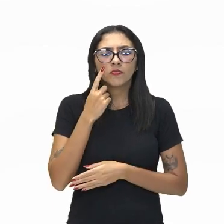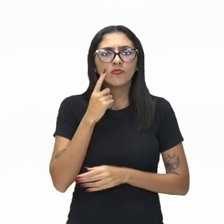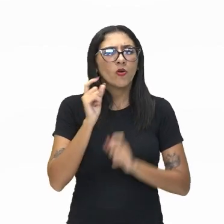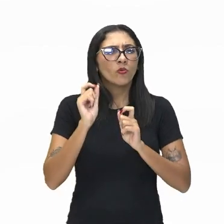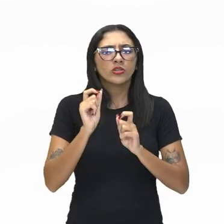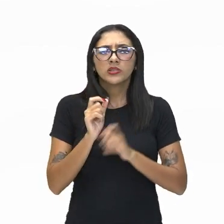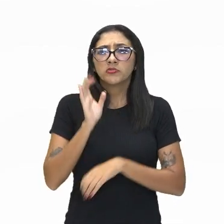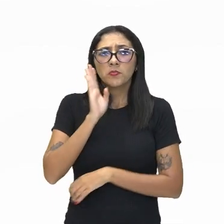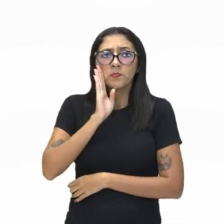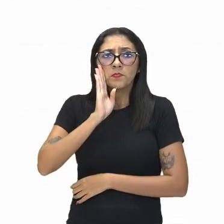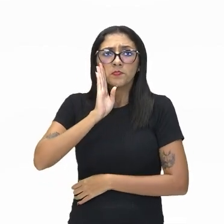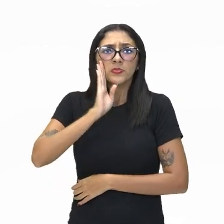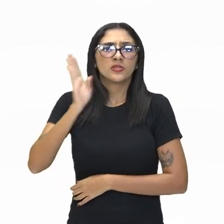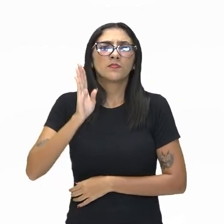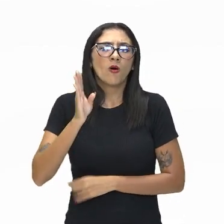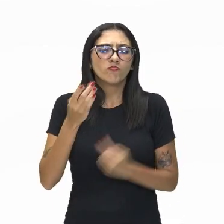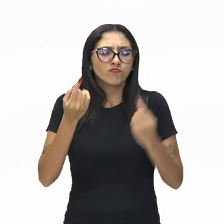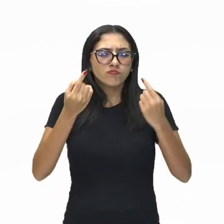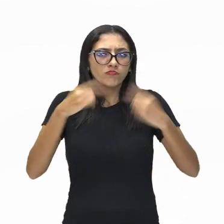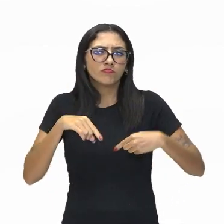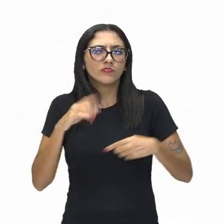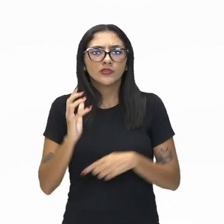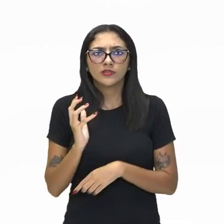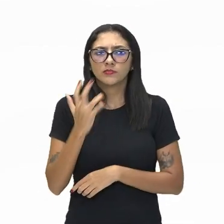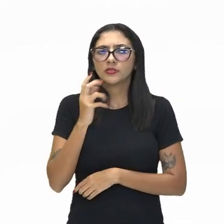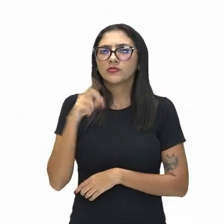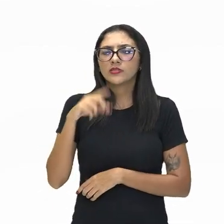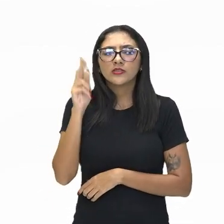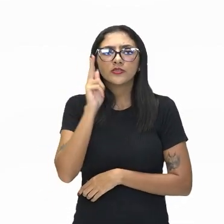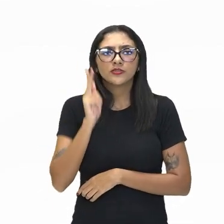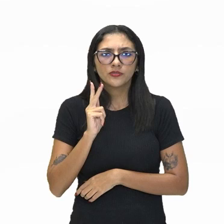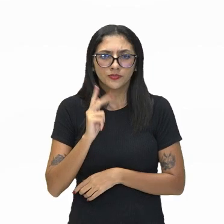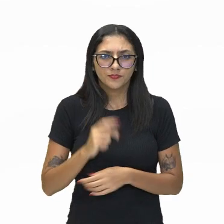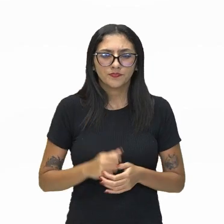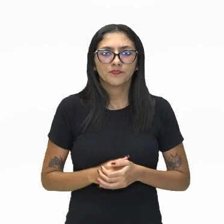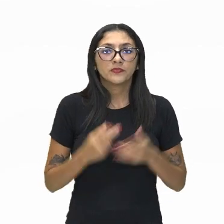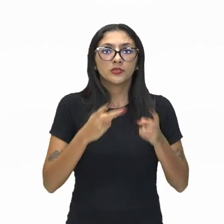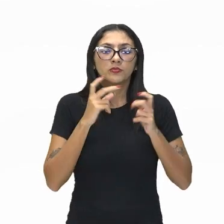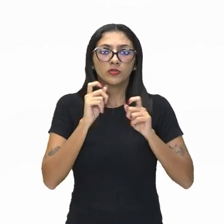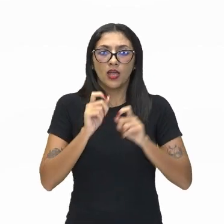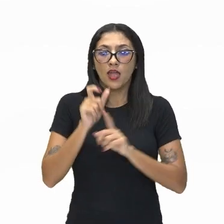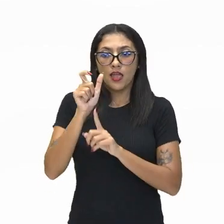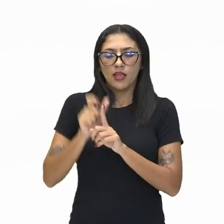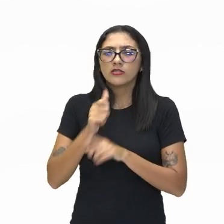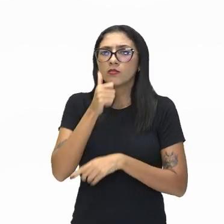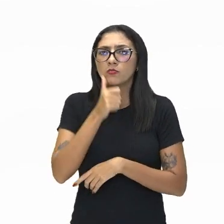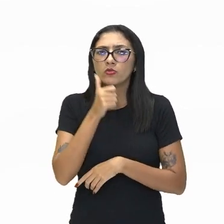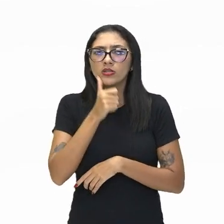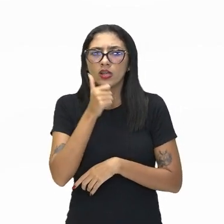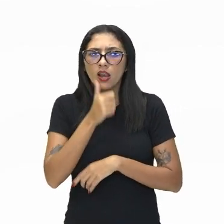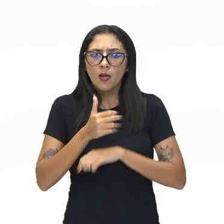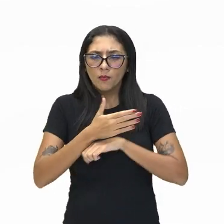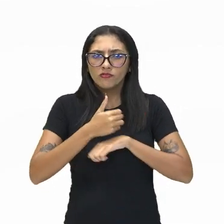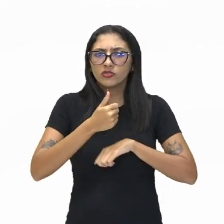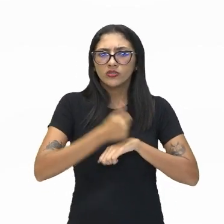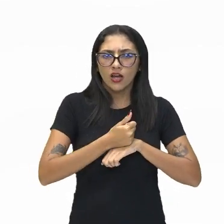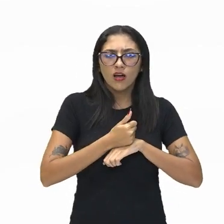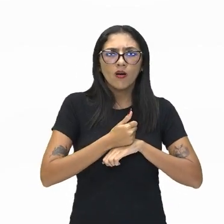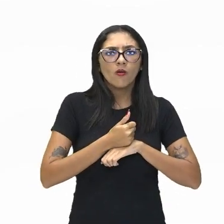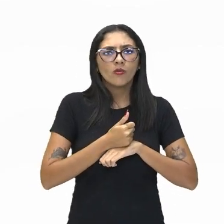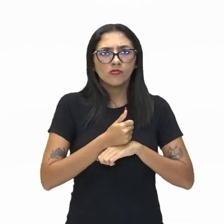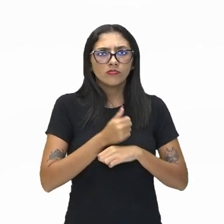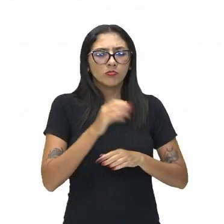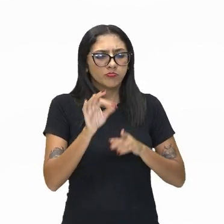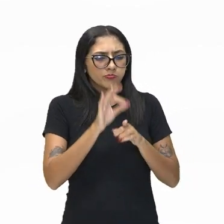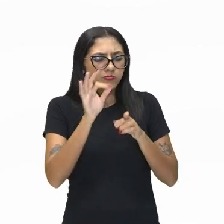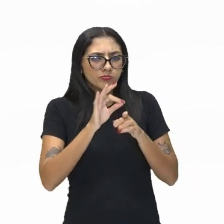conto. Olha só. Dentre o conflito deste conto, temos que a moça tecelã, em que a moça tecelã acontece quando,